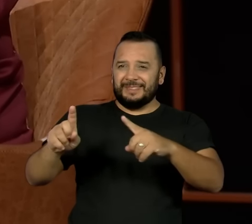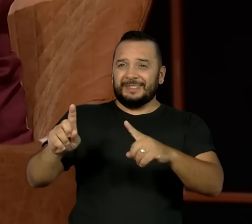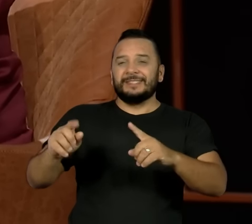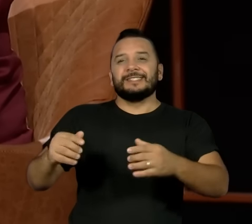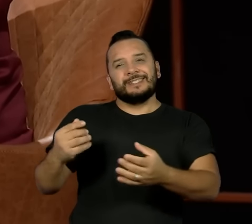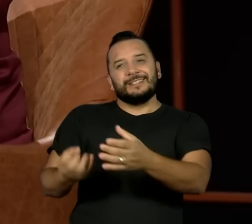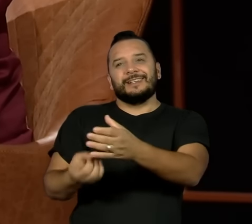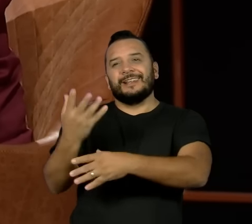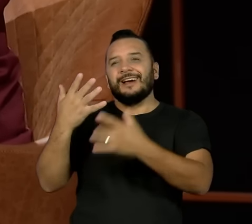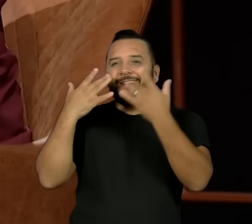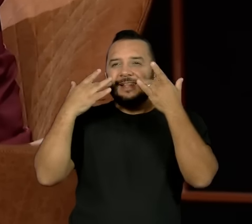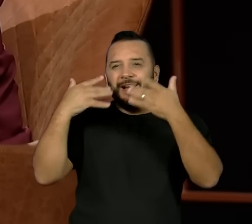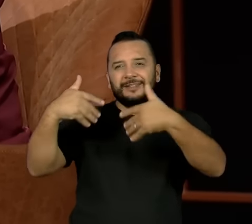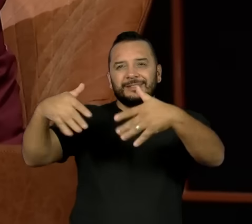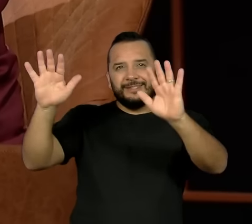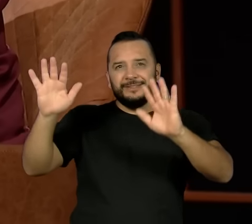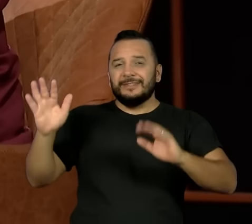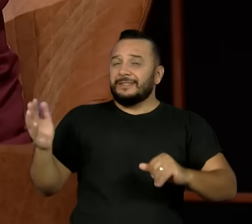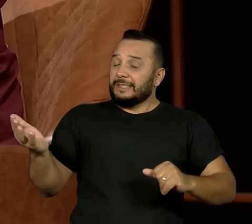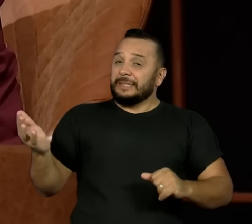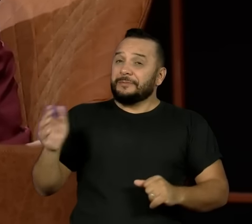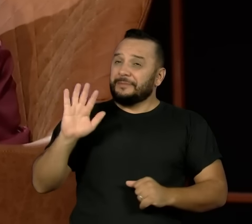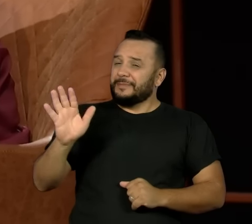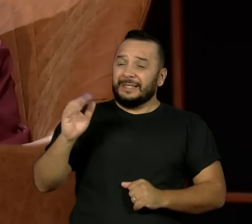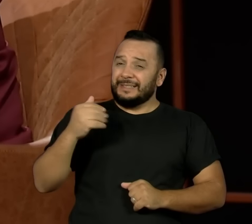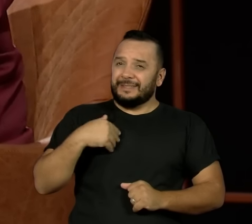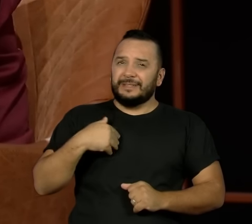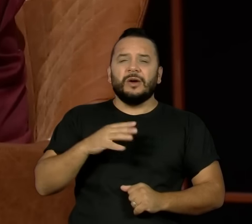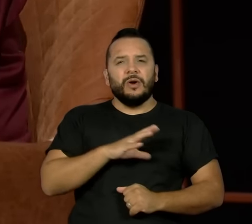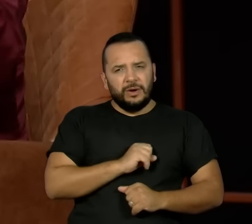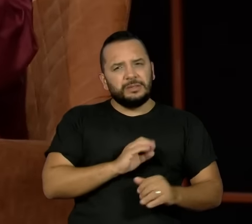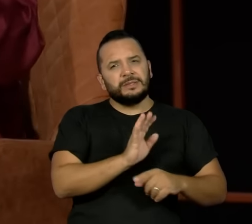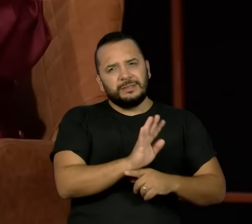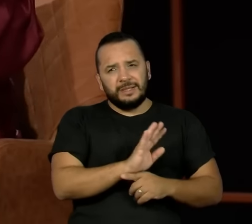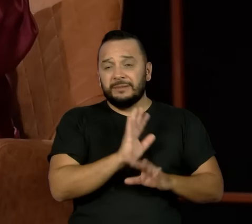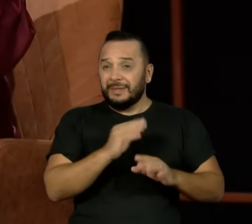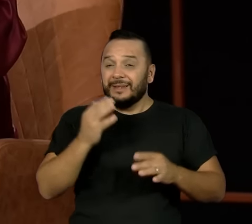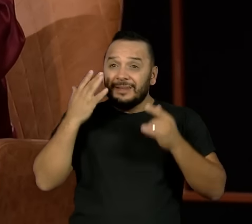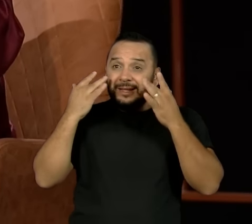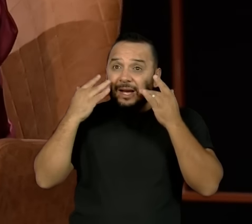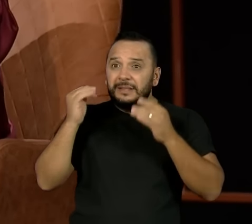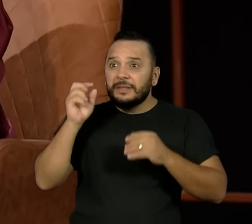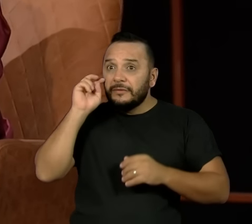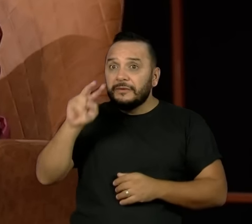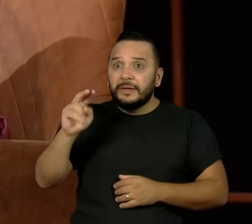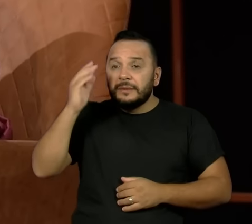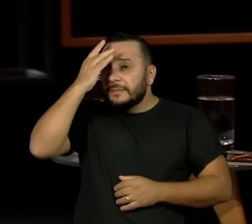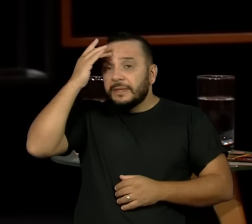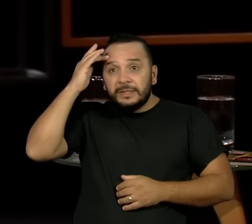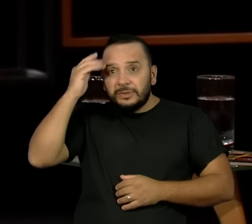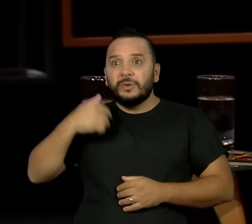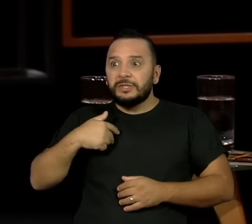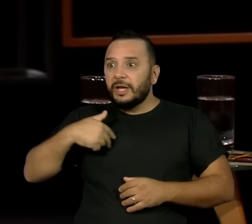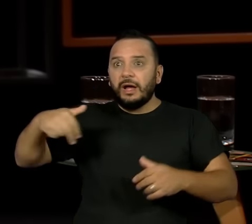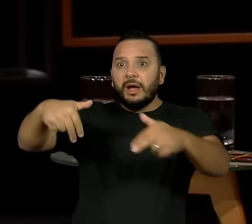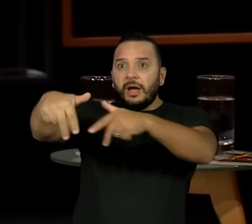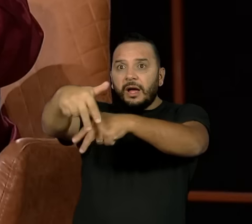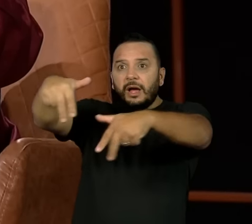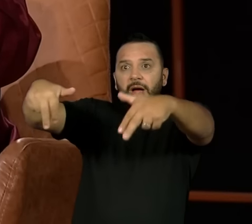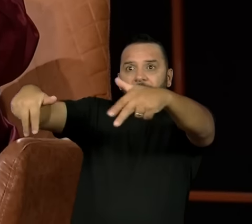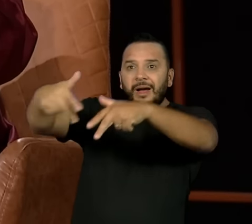Eu adoro cinema, qualquer coisa. Mas no teatro tem alguém suando na tua frente para te fazer feliz ou te fazer